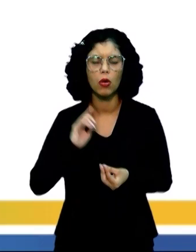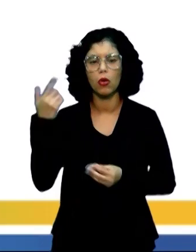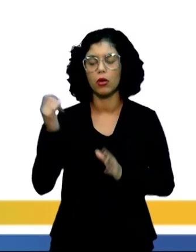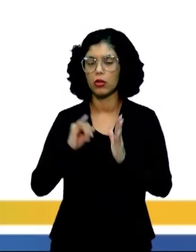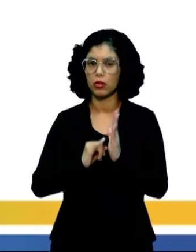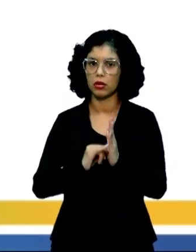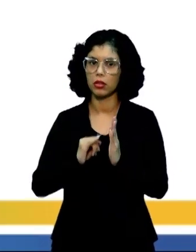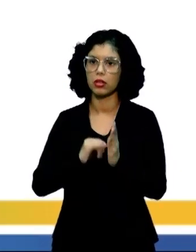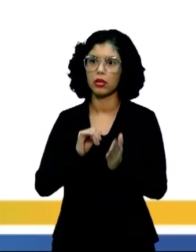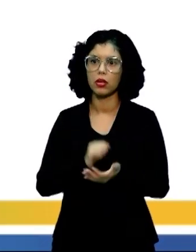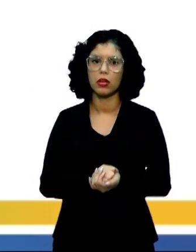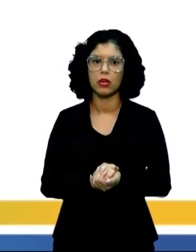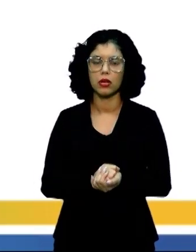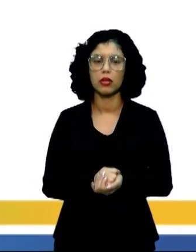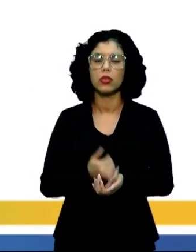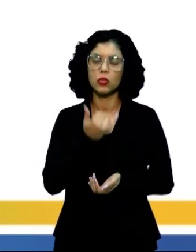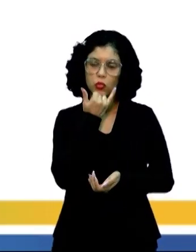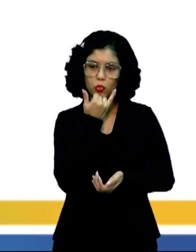outras